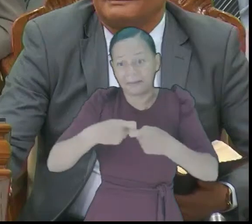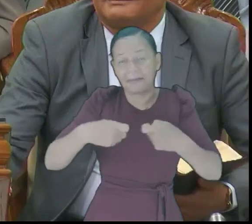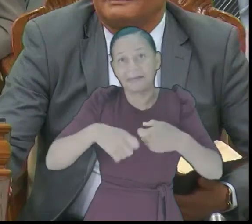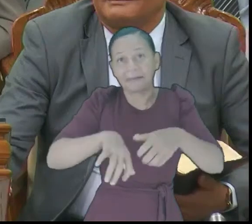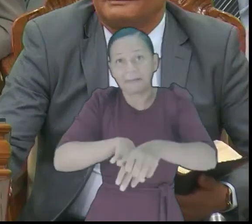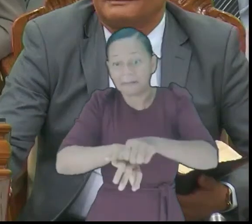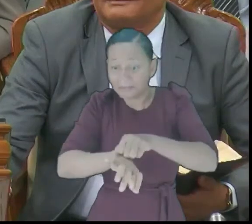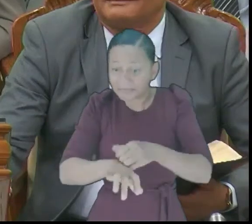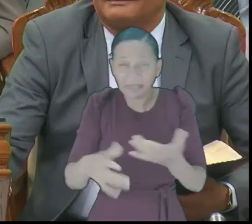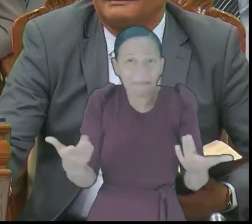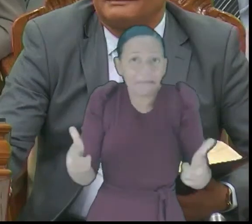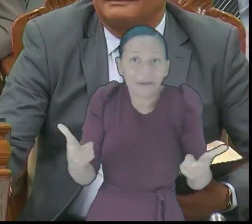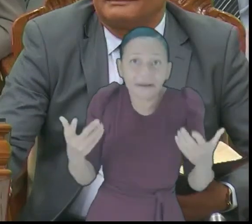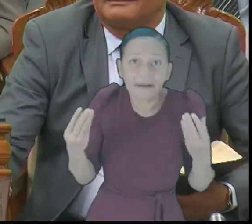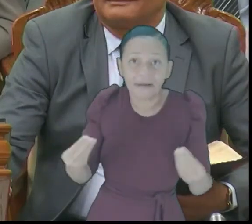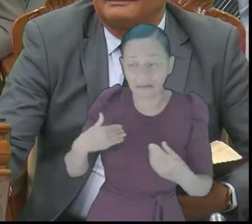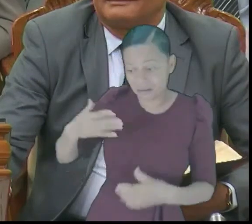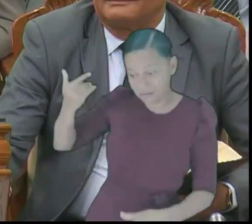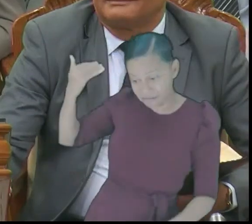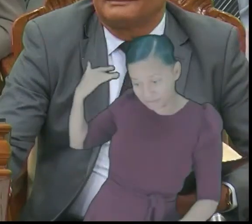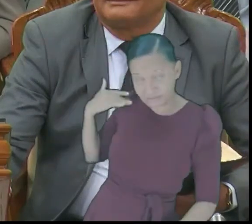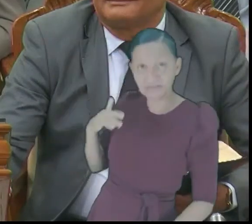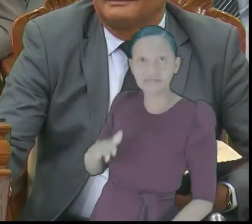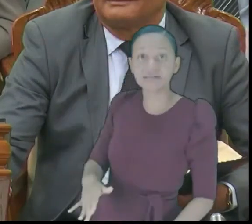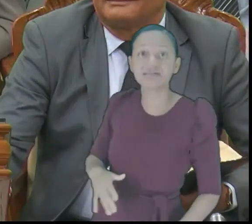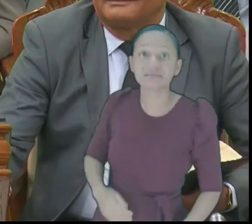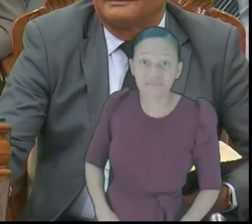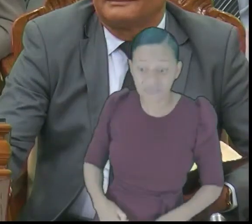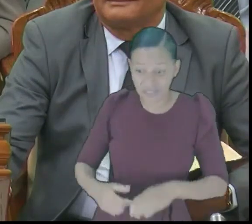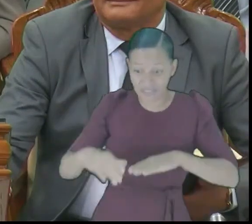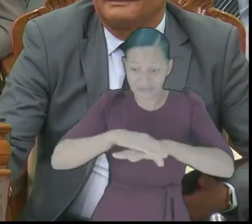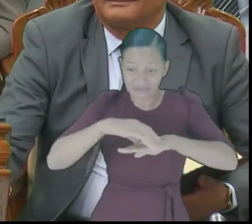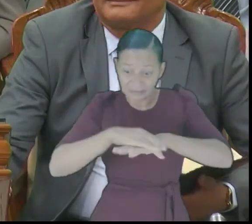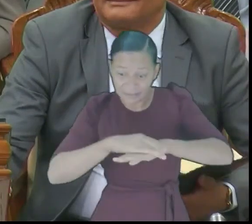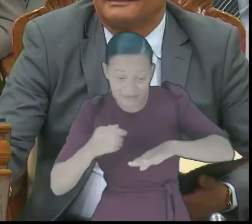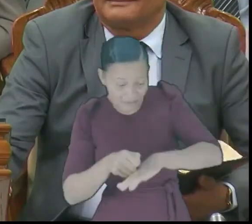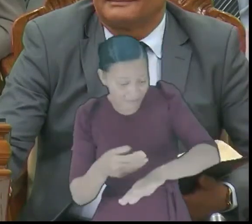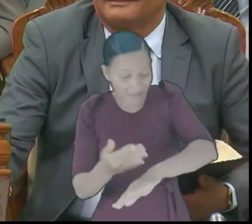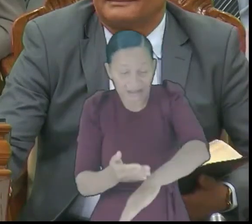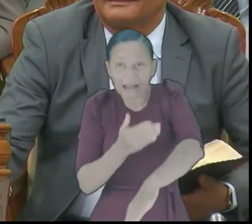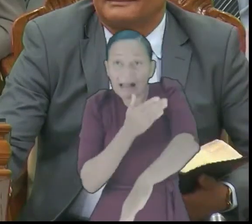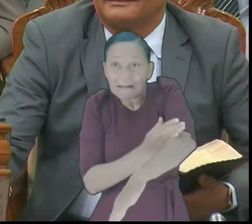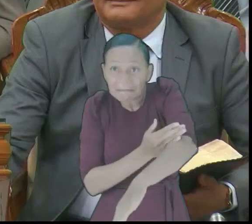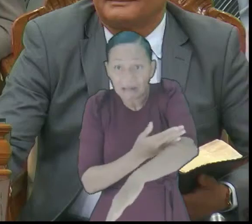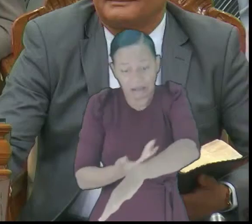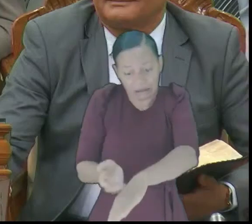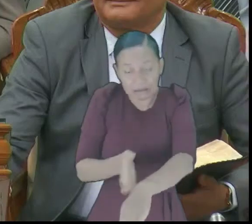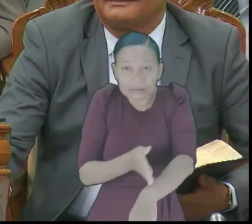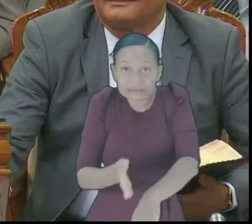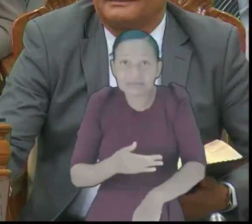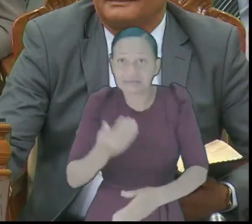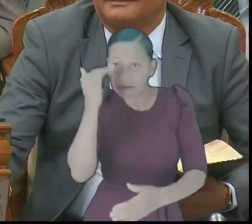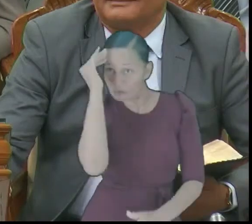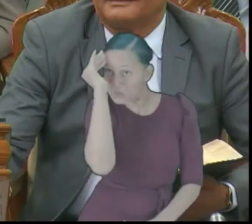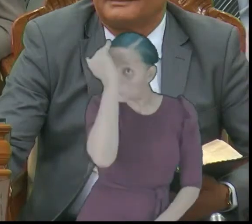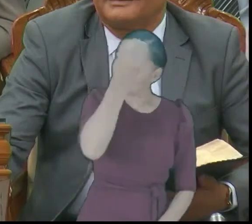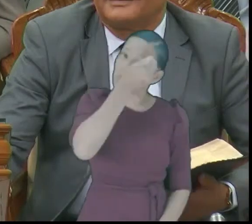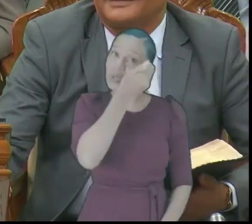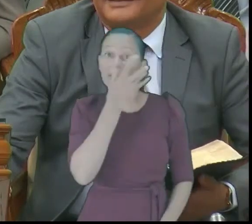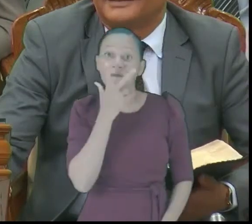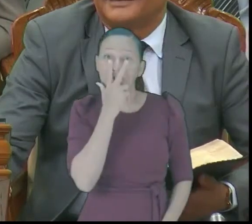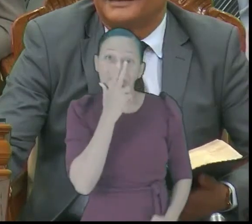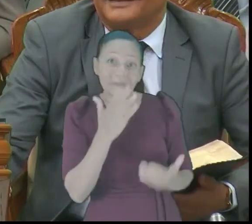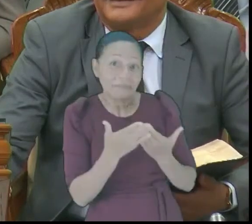do mundo em canto nenhum, muito menos no altar. Mas quando eu era menino, tinha uma cantiga que dizia sapato sem meia, calça apertada, cabelo de lado. Esse camarada, glória a Jesus para